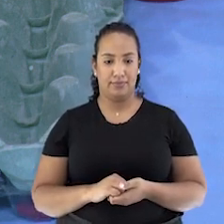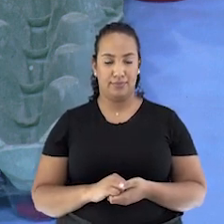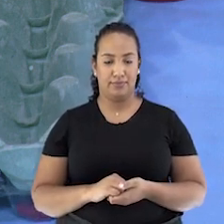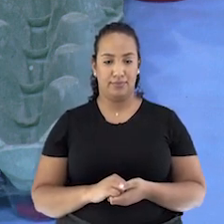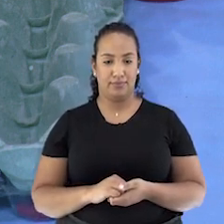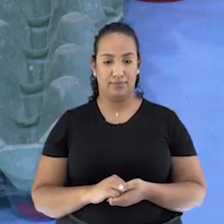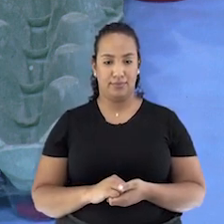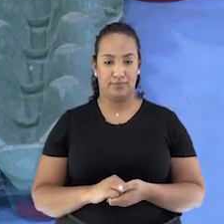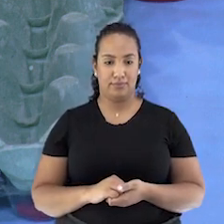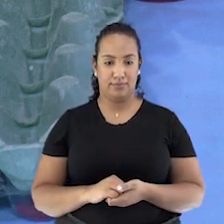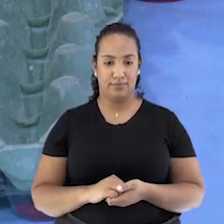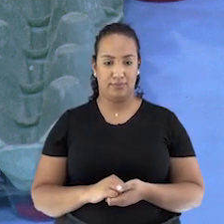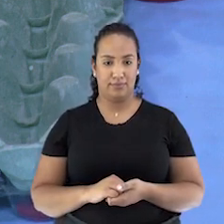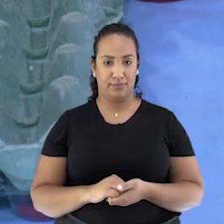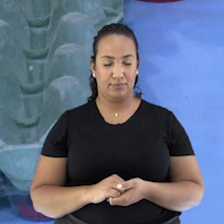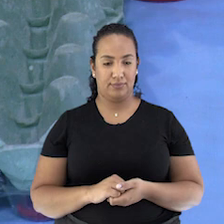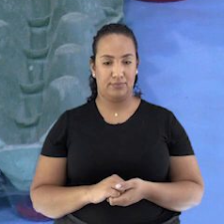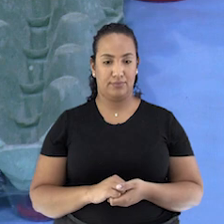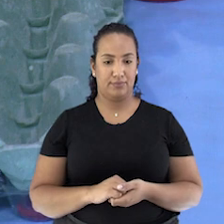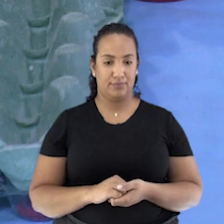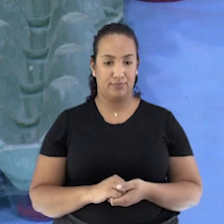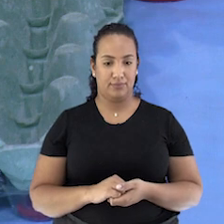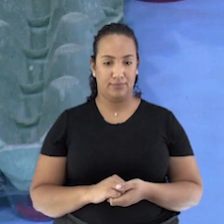distância de mais ou menos 2 dedinhos.